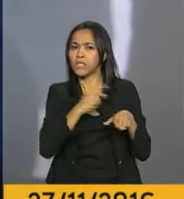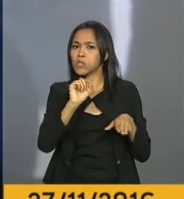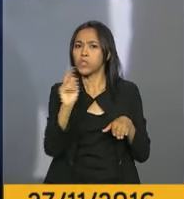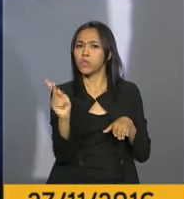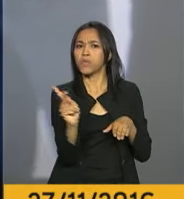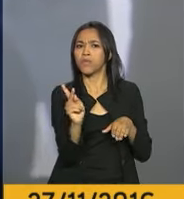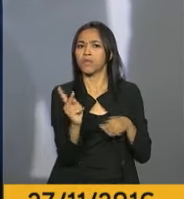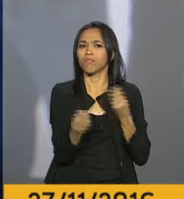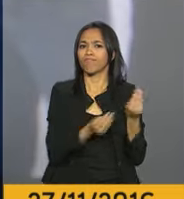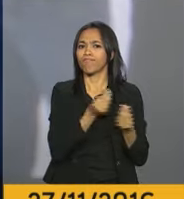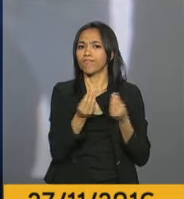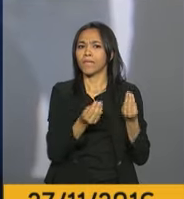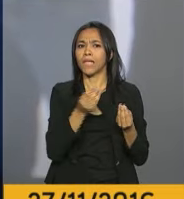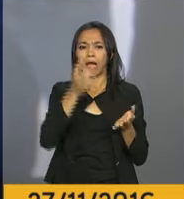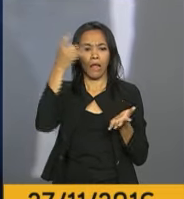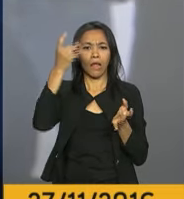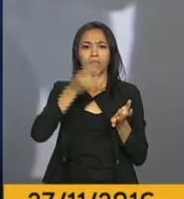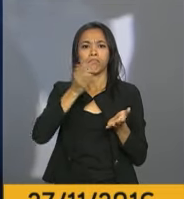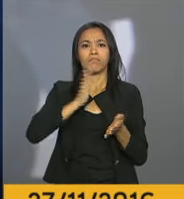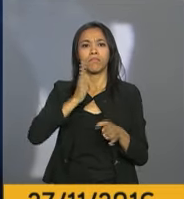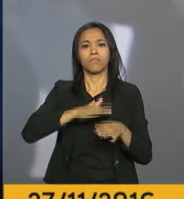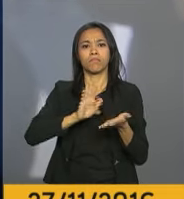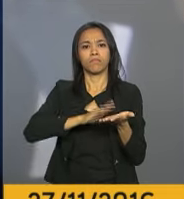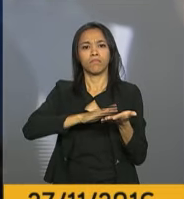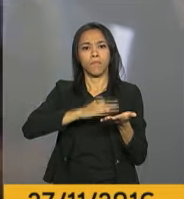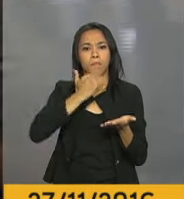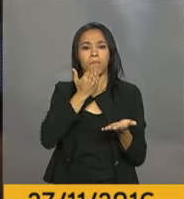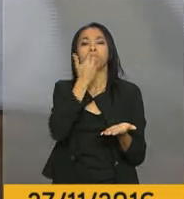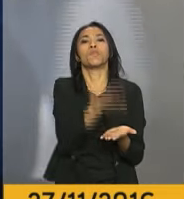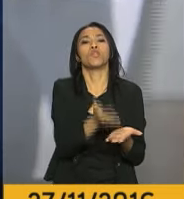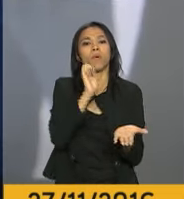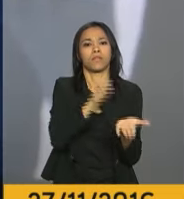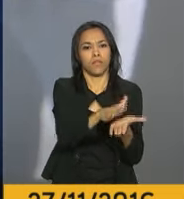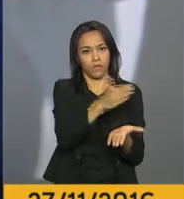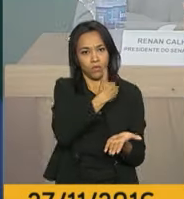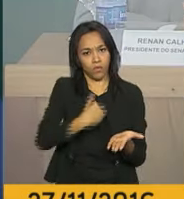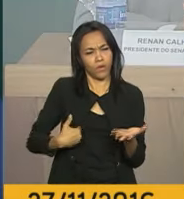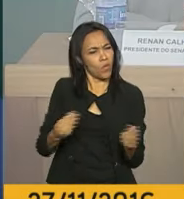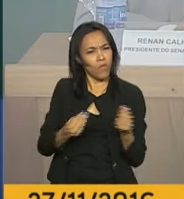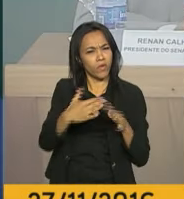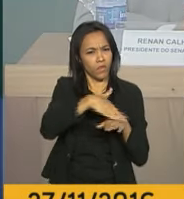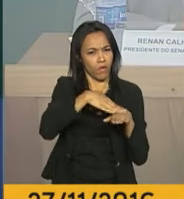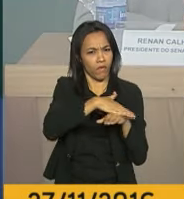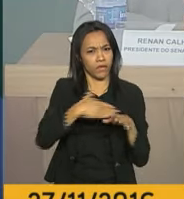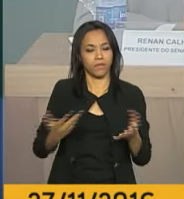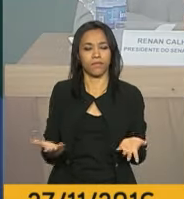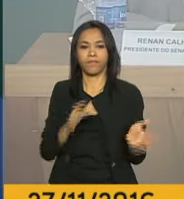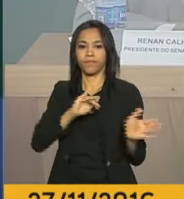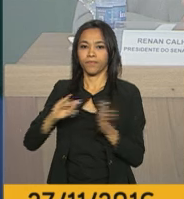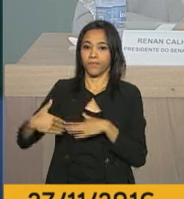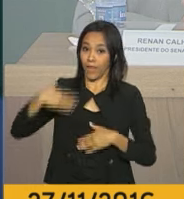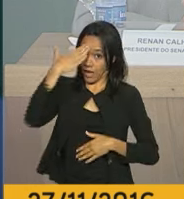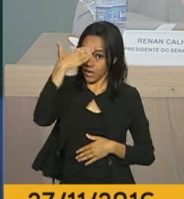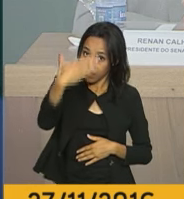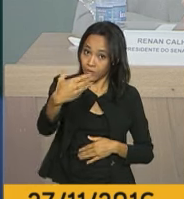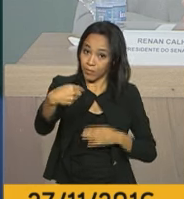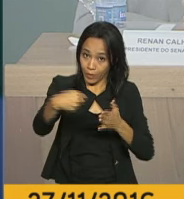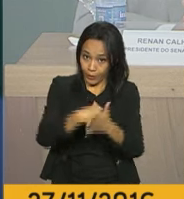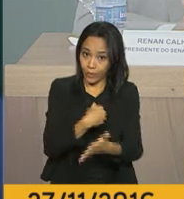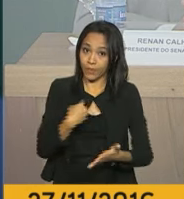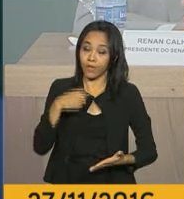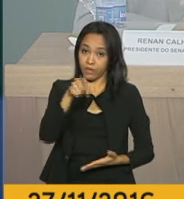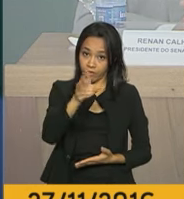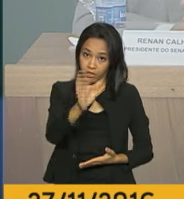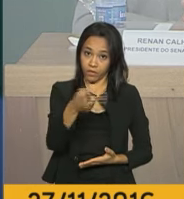episódio da demissão do ministro Calero. Como foi essa conversa? Olha, eu agradeço muito a pergunta, né? Porque, como você diz, a